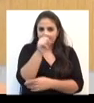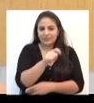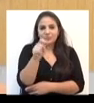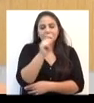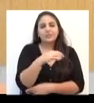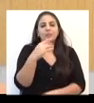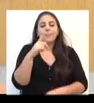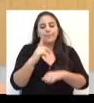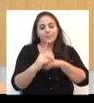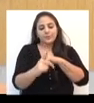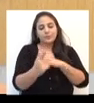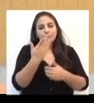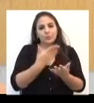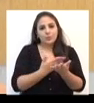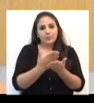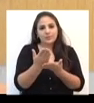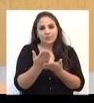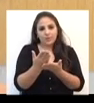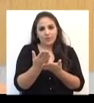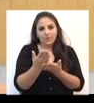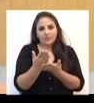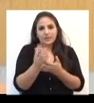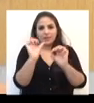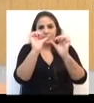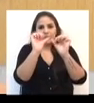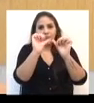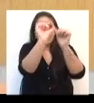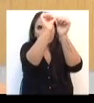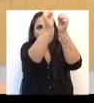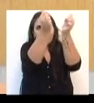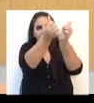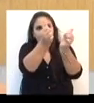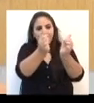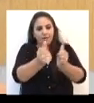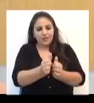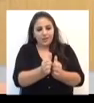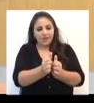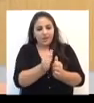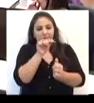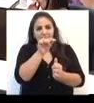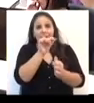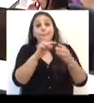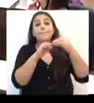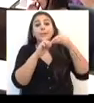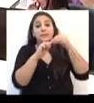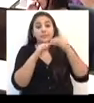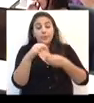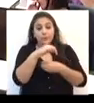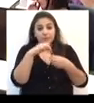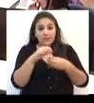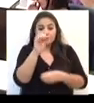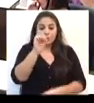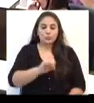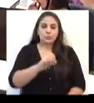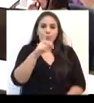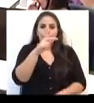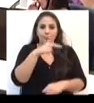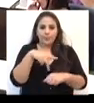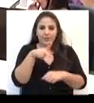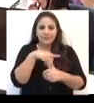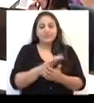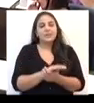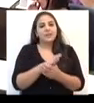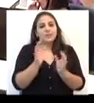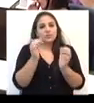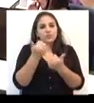que Passo Fundo foi inserida no mapa das principais cidades do sul do país. Diretoria, colaboradores